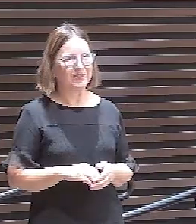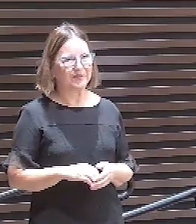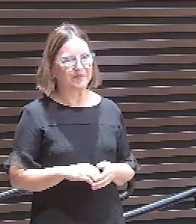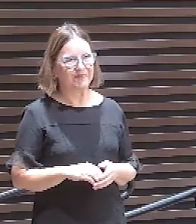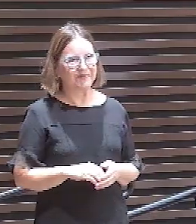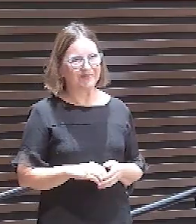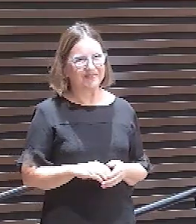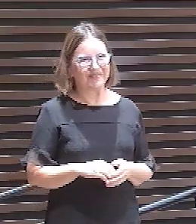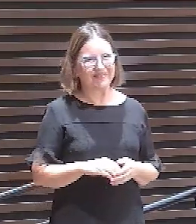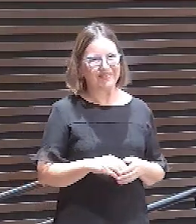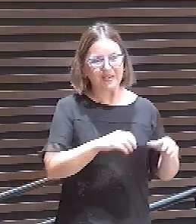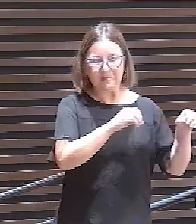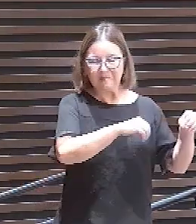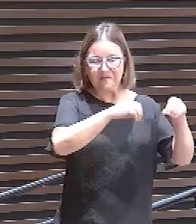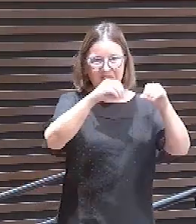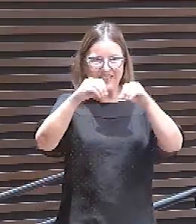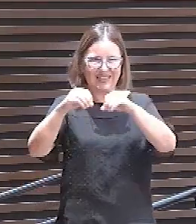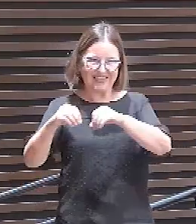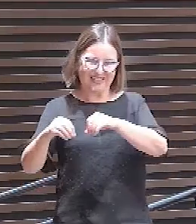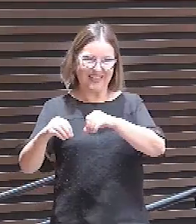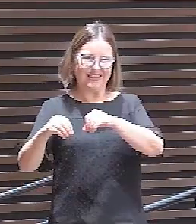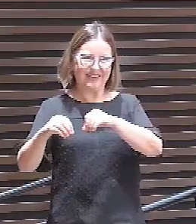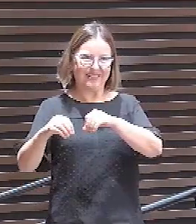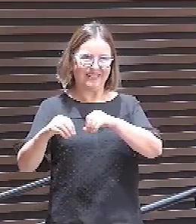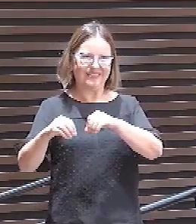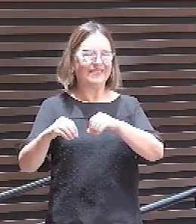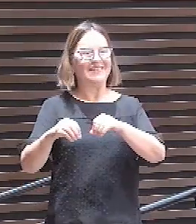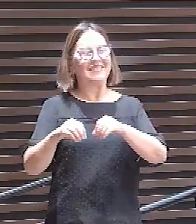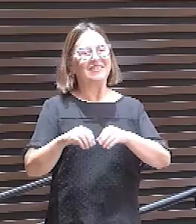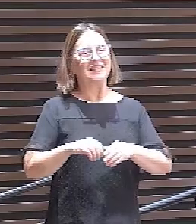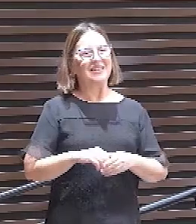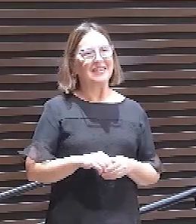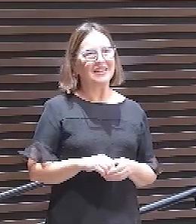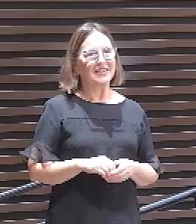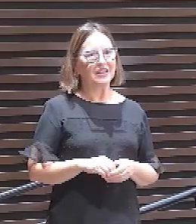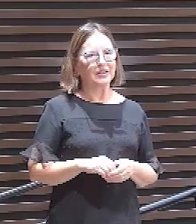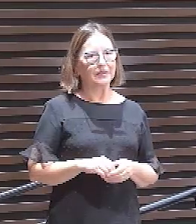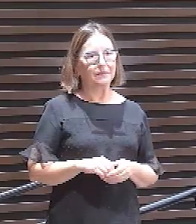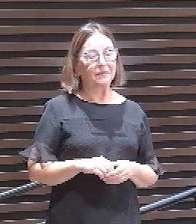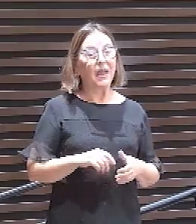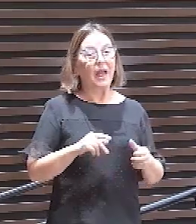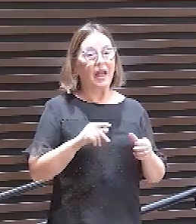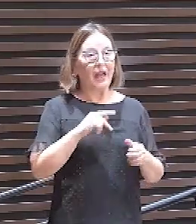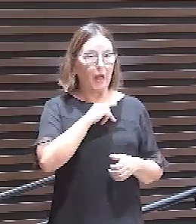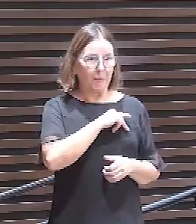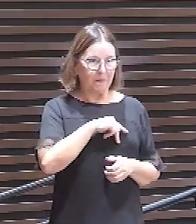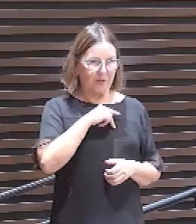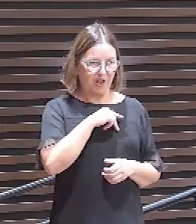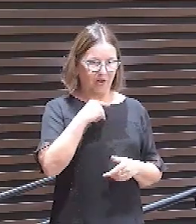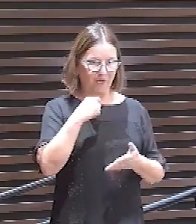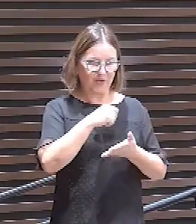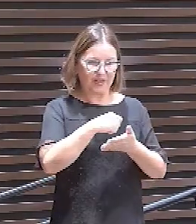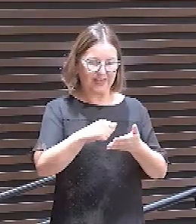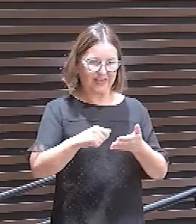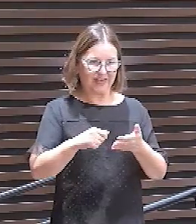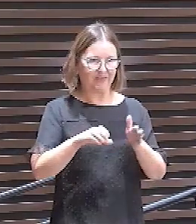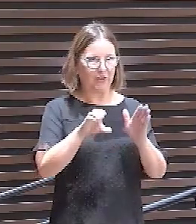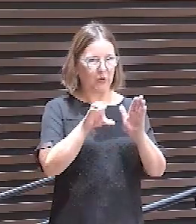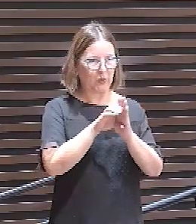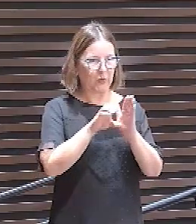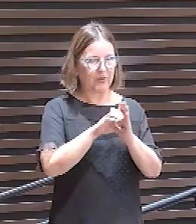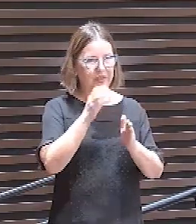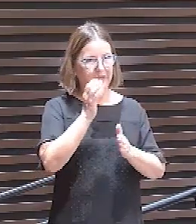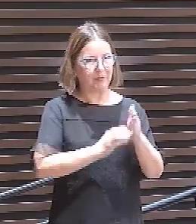transmutado de um campo para o outro. Quando nós lemos Paulo dizer lá em Colossenses capítulo 1,